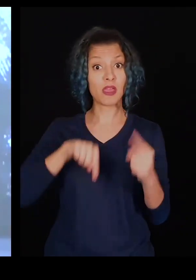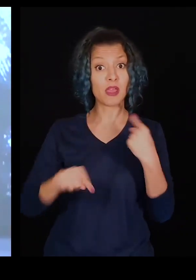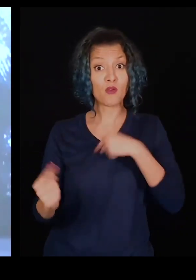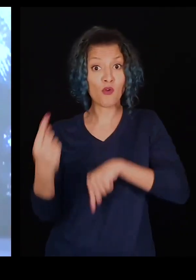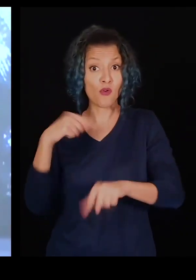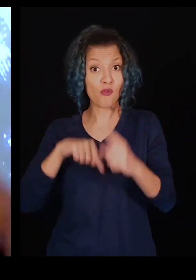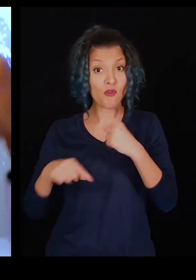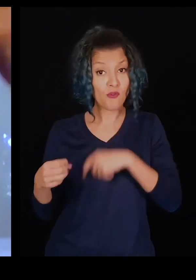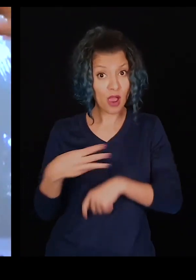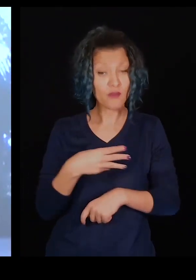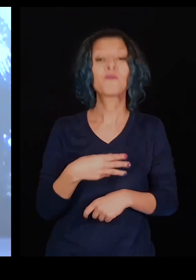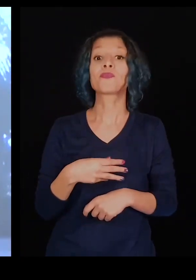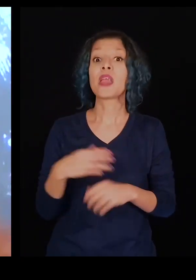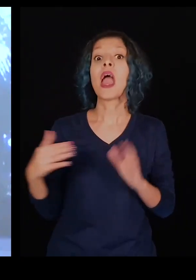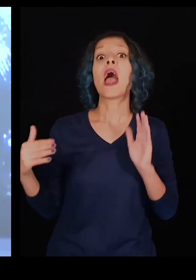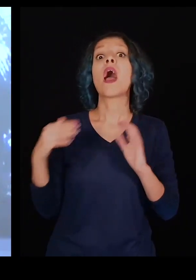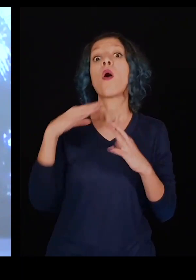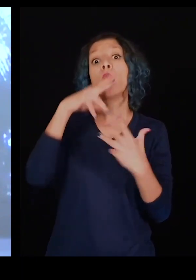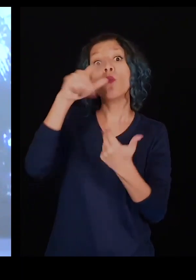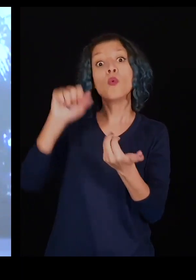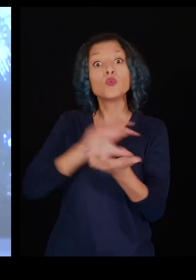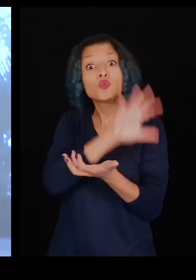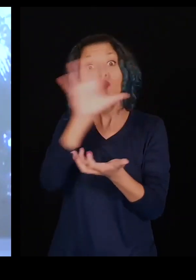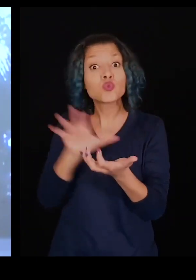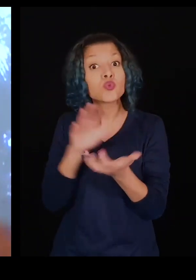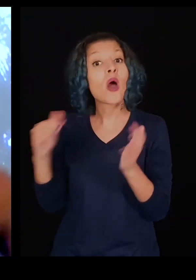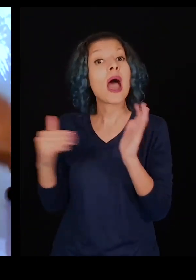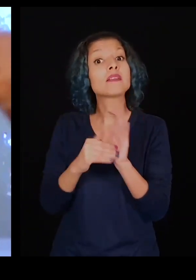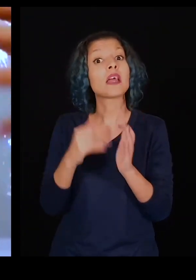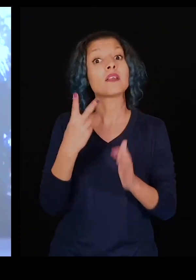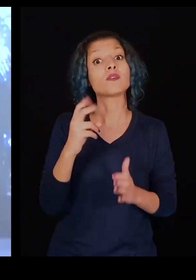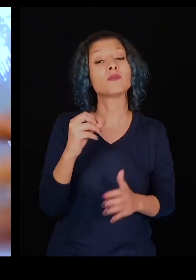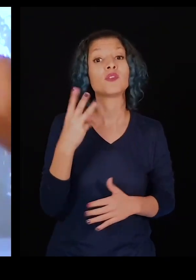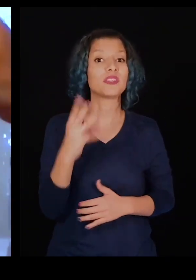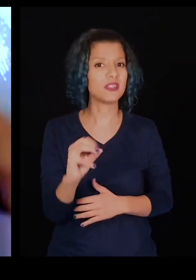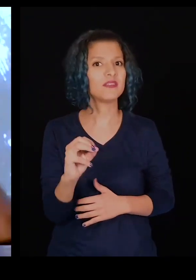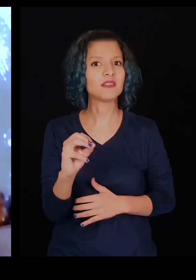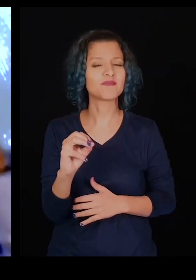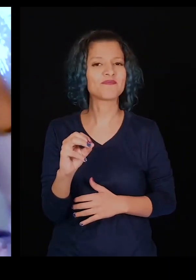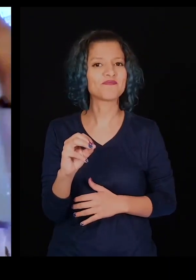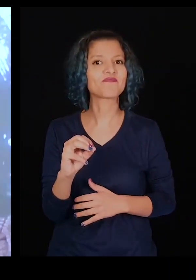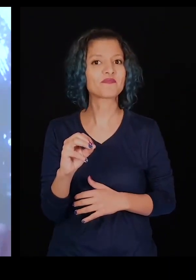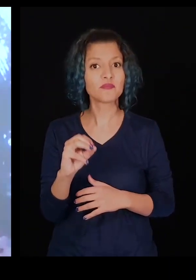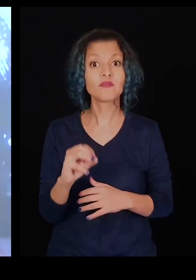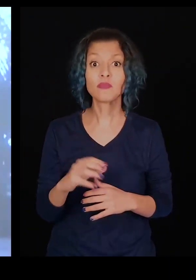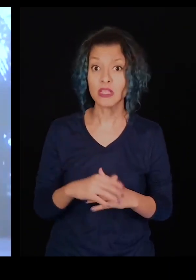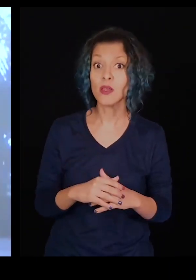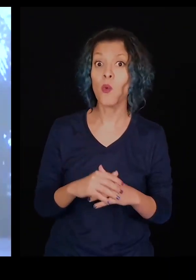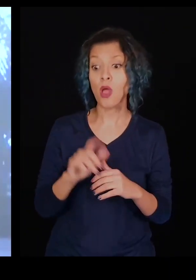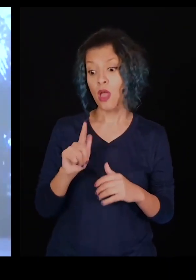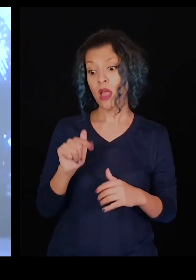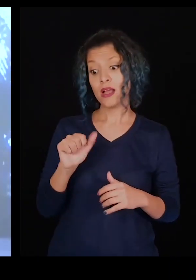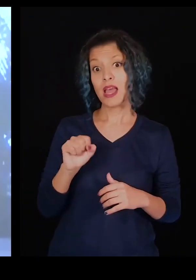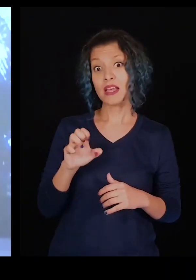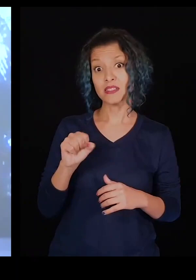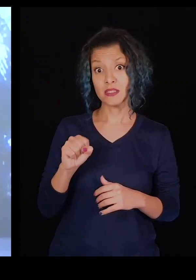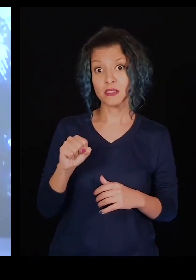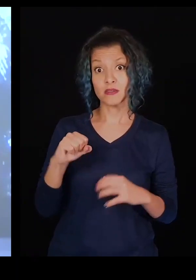até 2030. Nós vamos estar, anunciamos a nossa redução de emissões de gases de efeito estufa em 33%